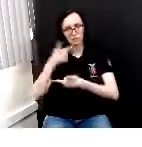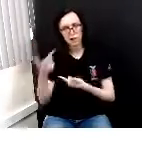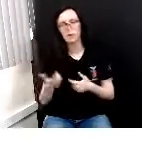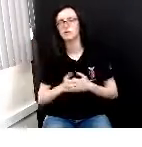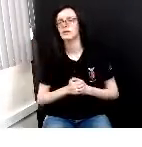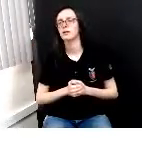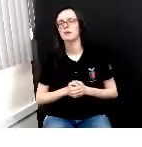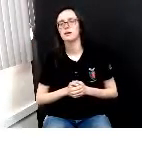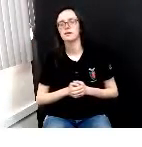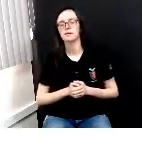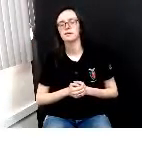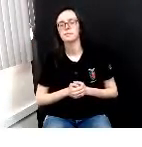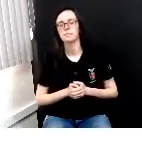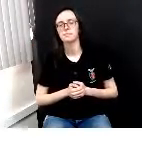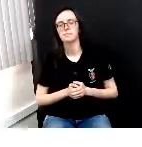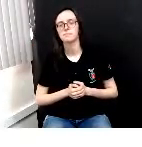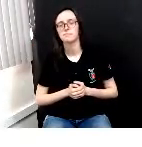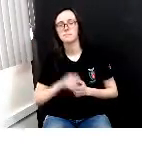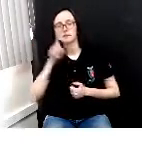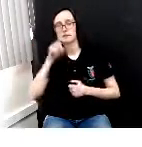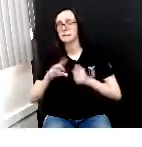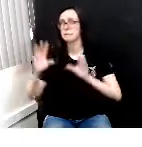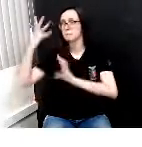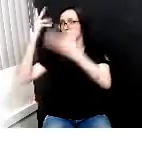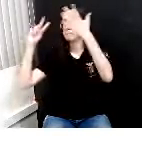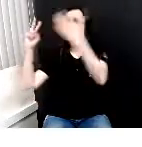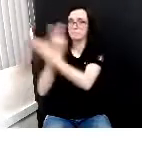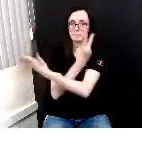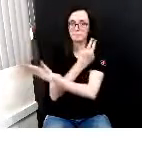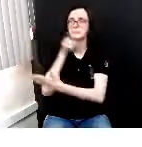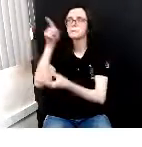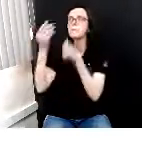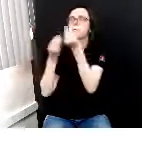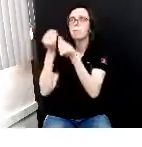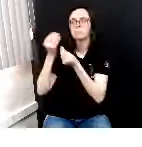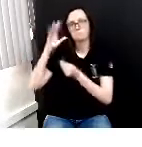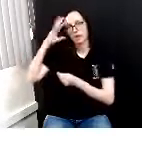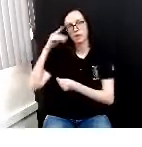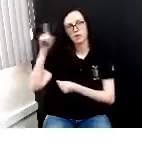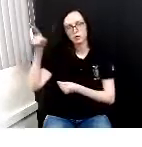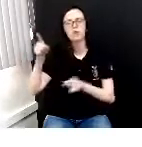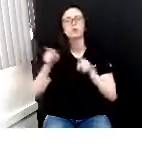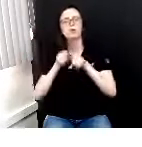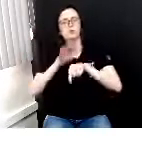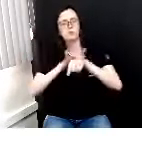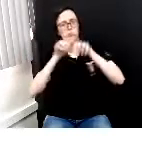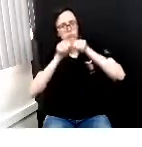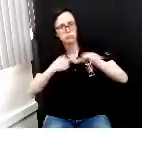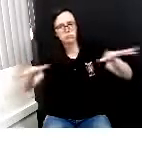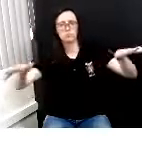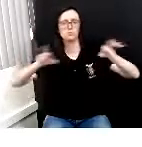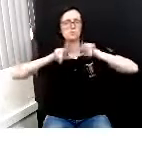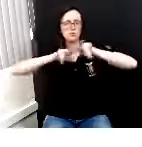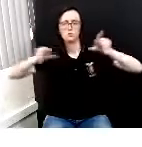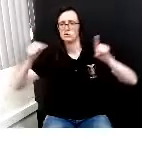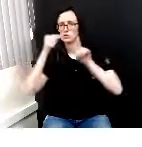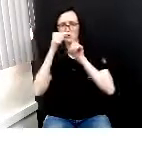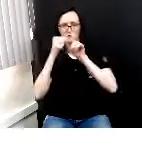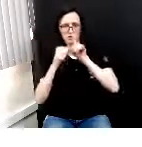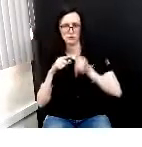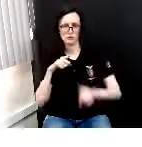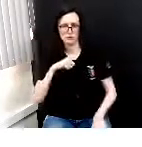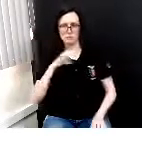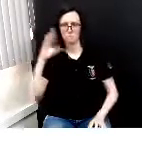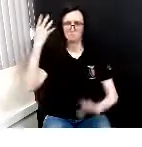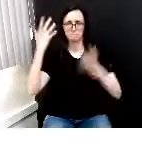resposta a desastres, como em situações de epidemia, de diversos tipos